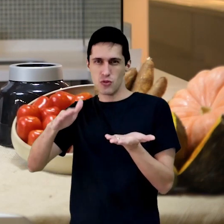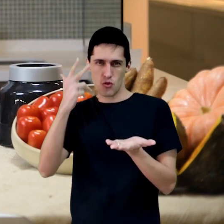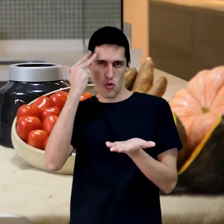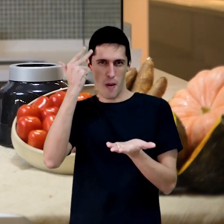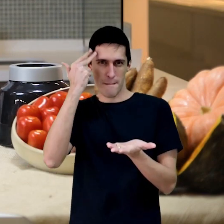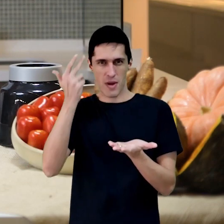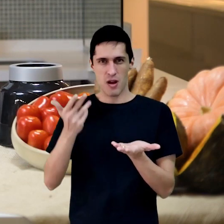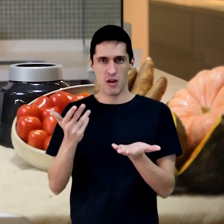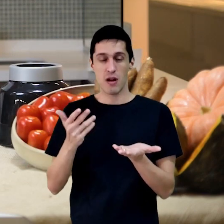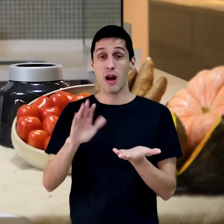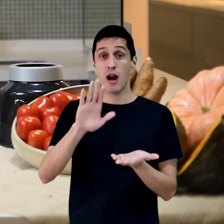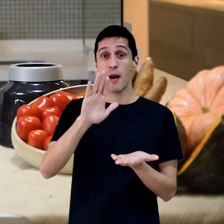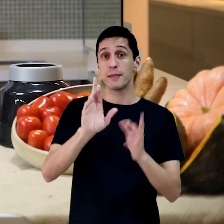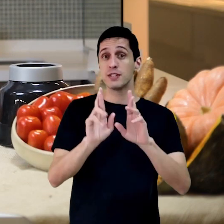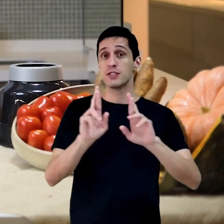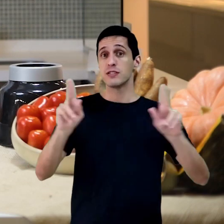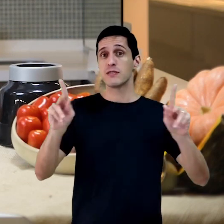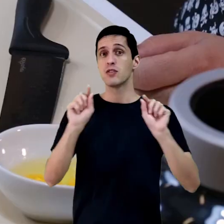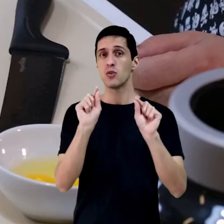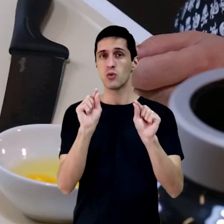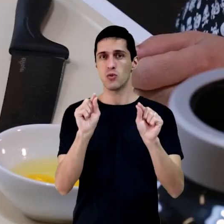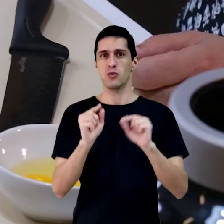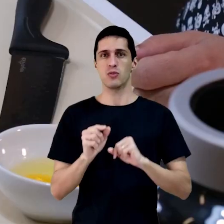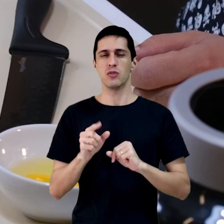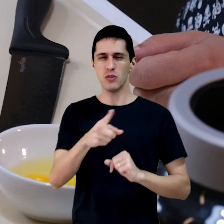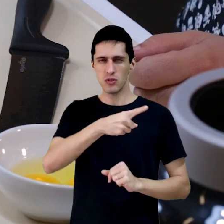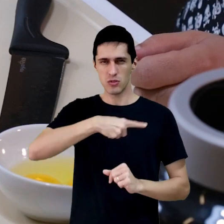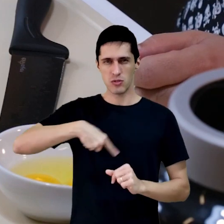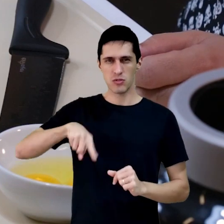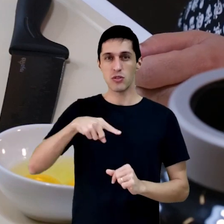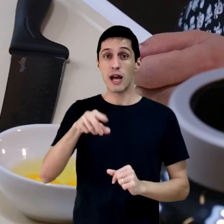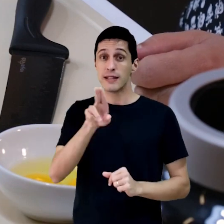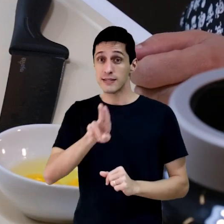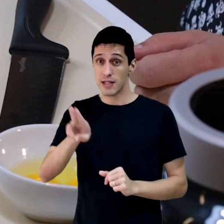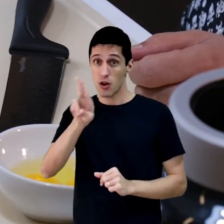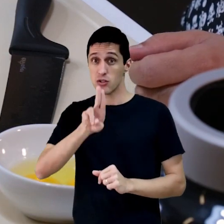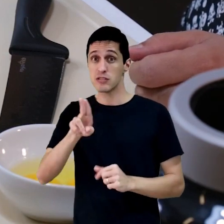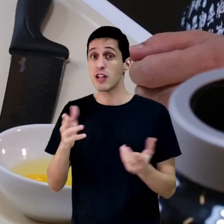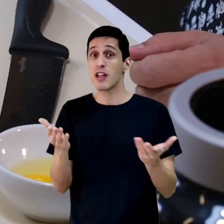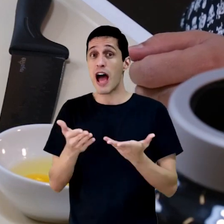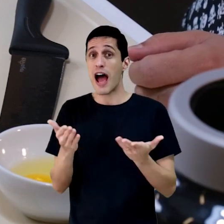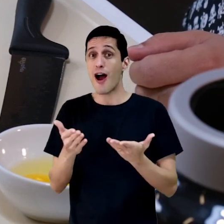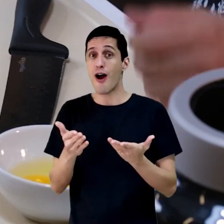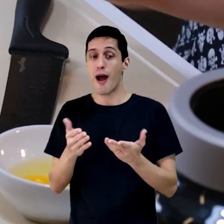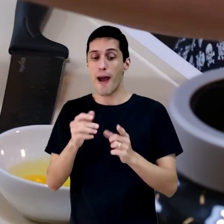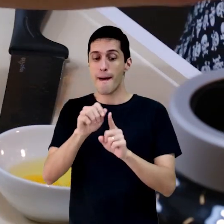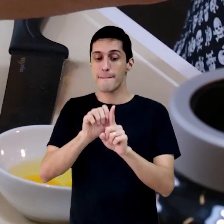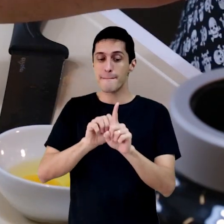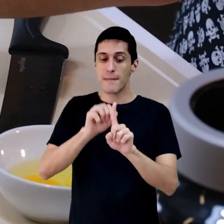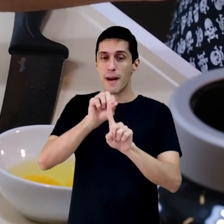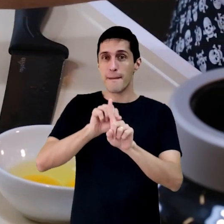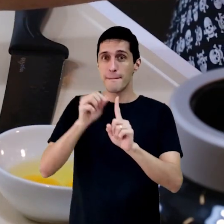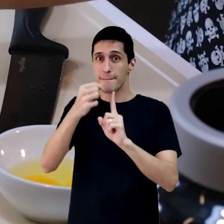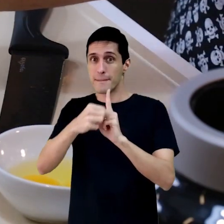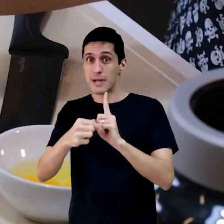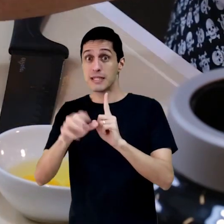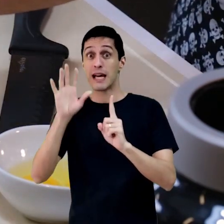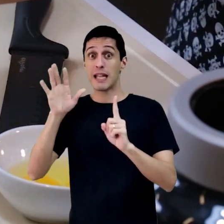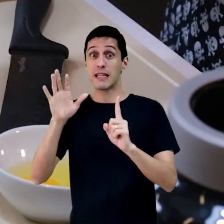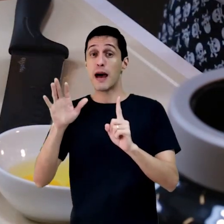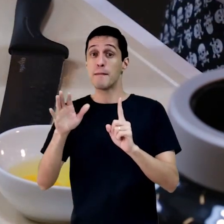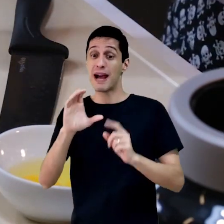normal, mas a diferença aqui é que a gente está utilizando a banana com a casca